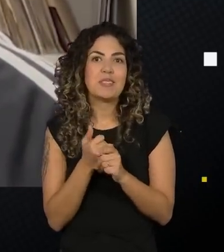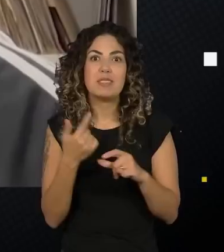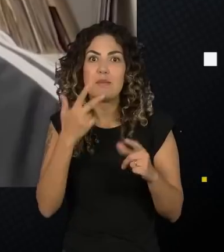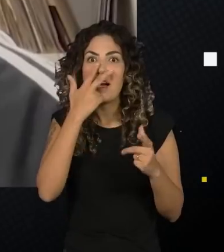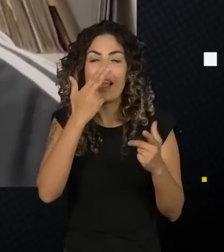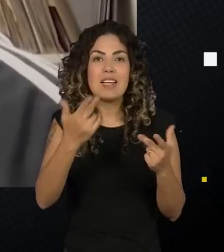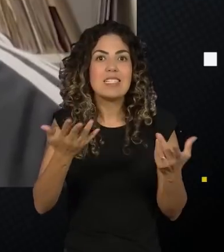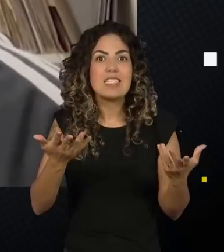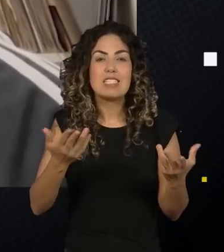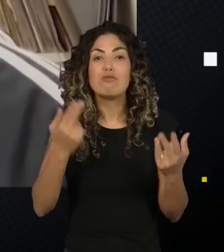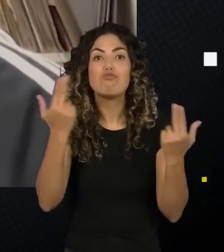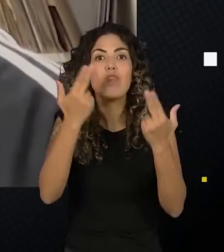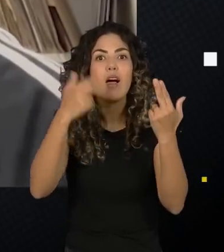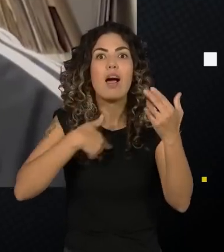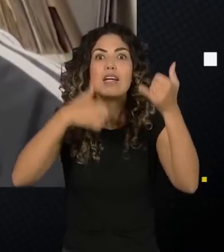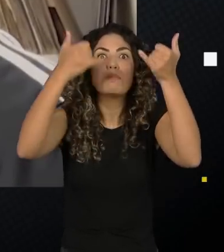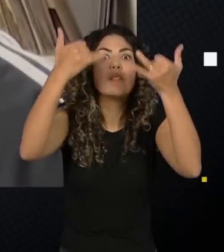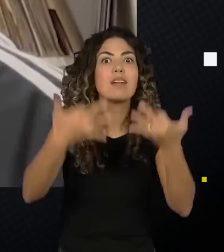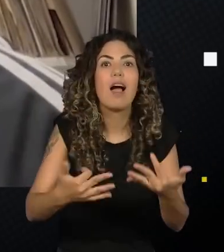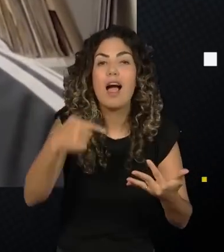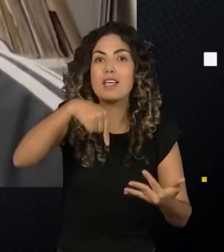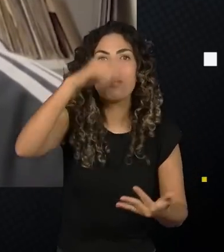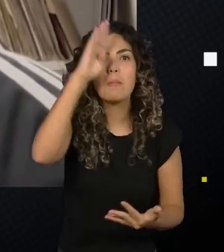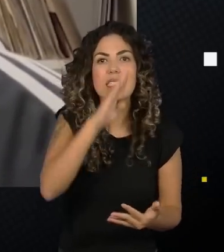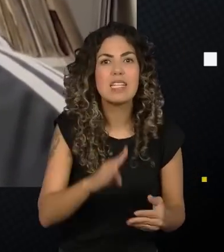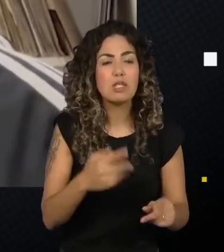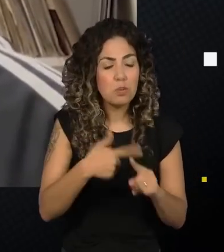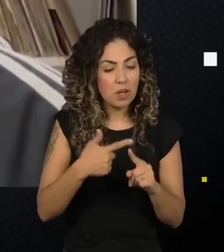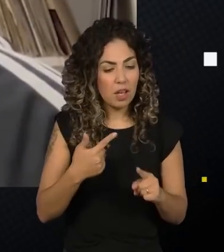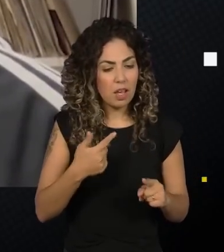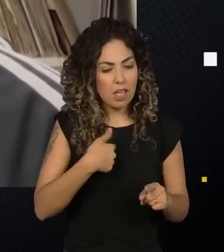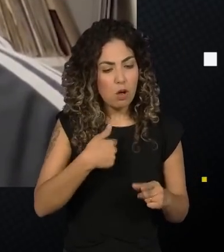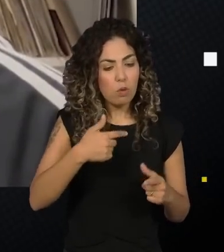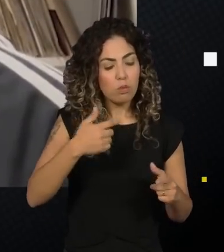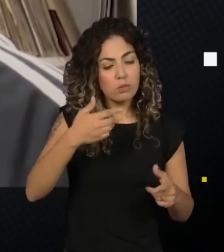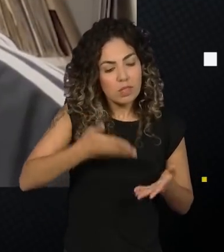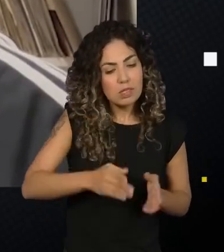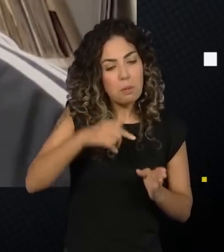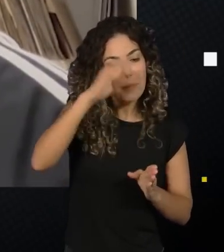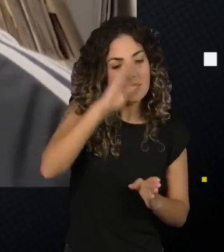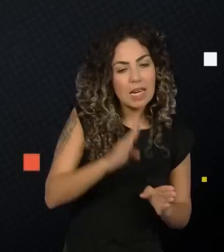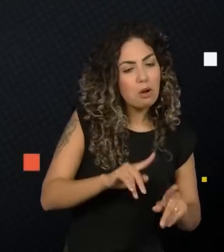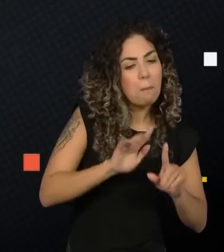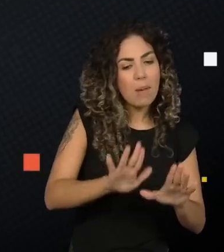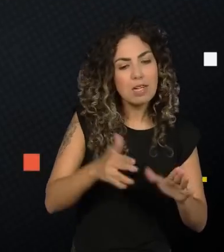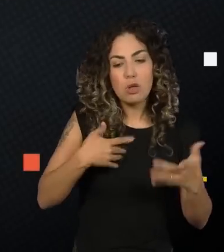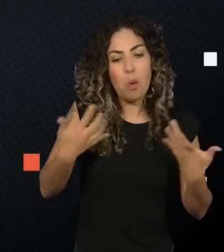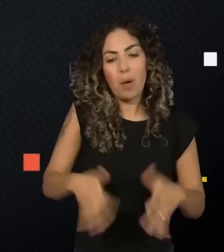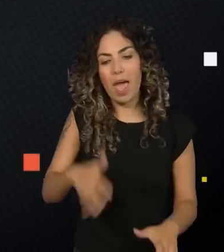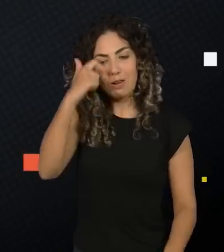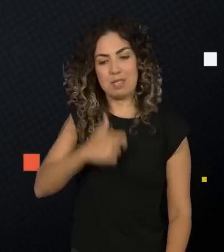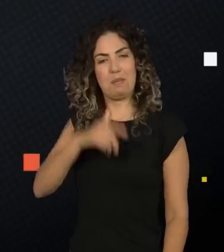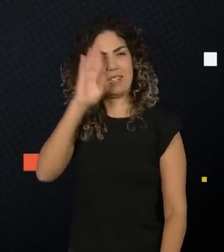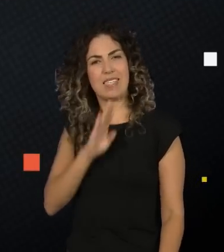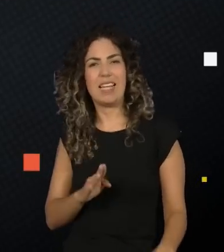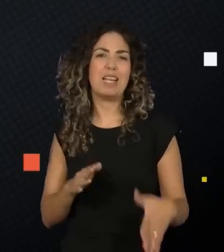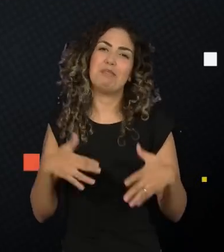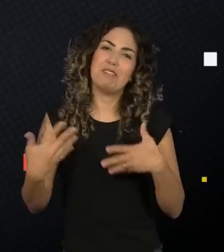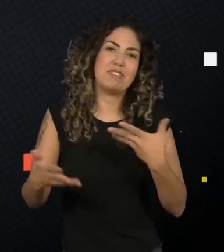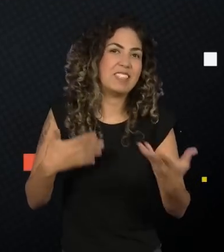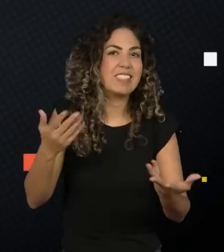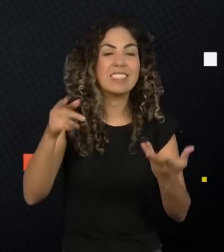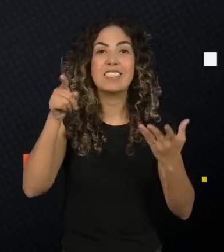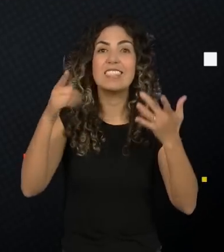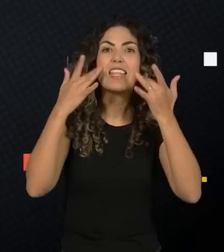intangível assim, do brasileiro, né, o que é ser brasileiro, discute o nosso tempo também tão complexo, e de uma forma muito linda, mostrando toda